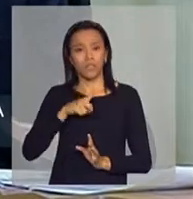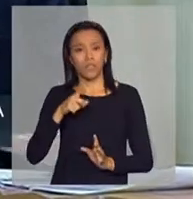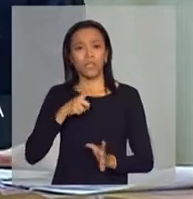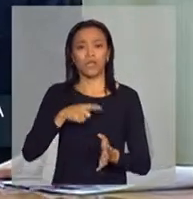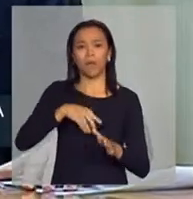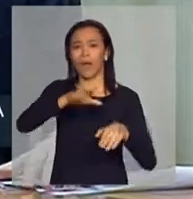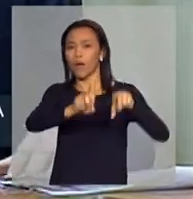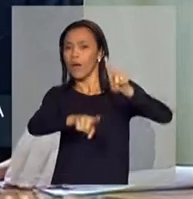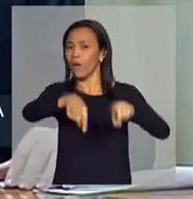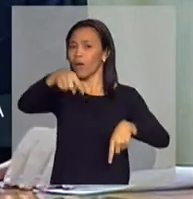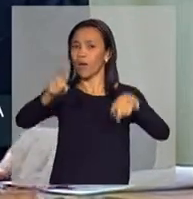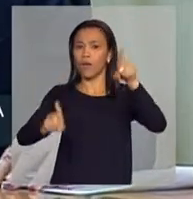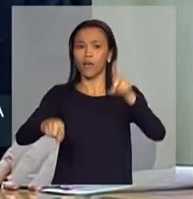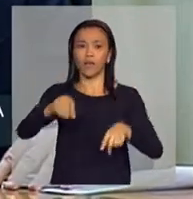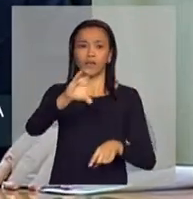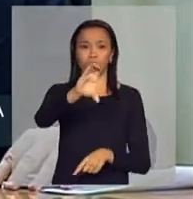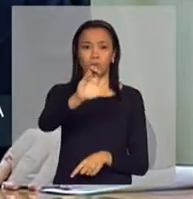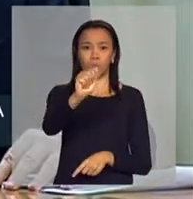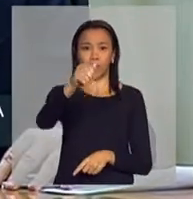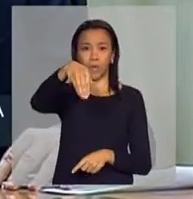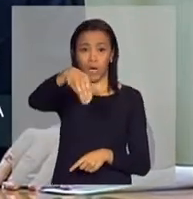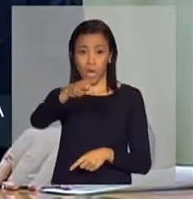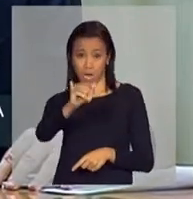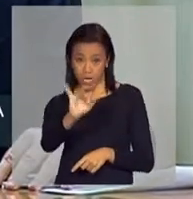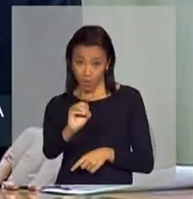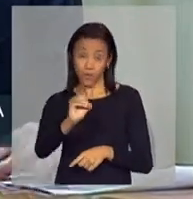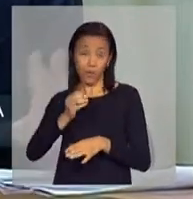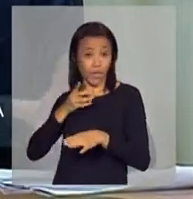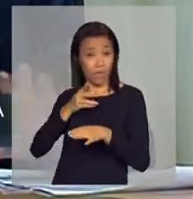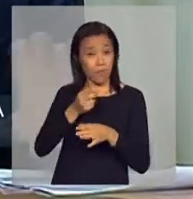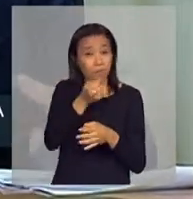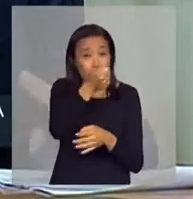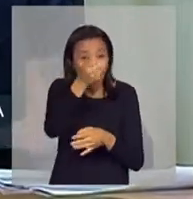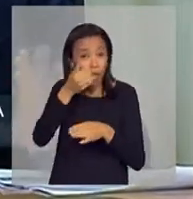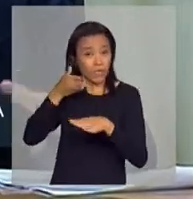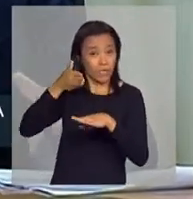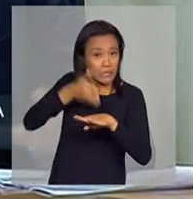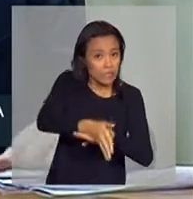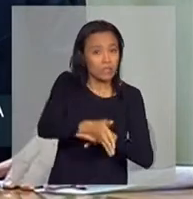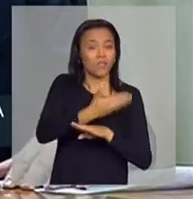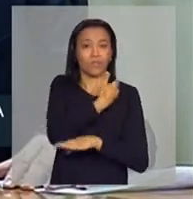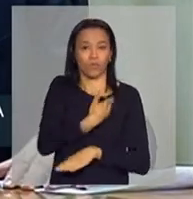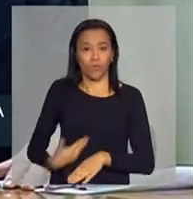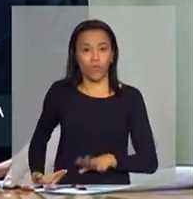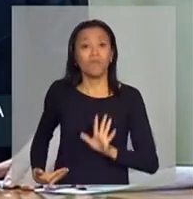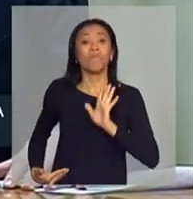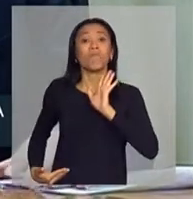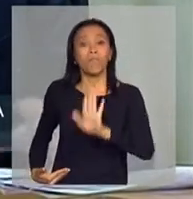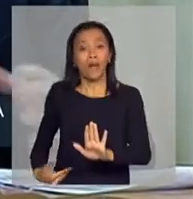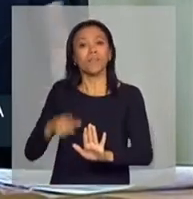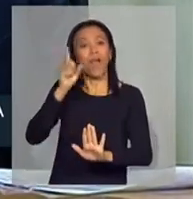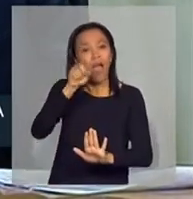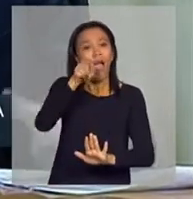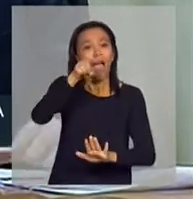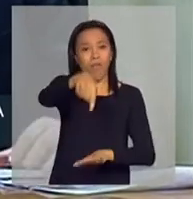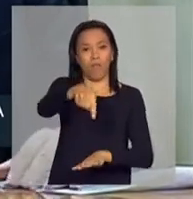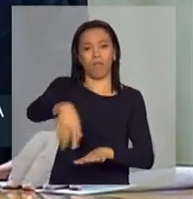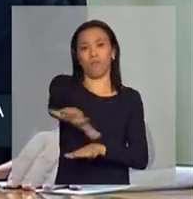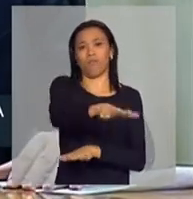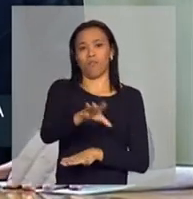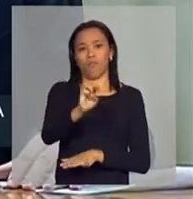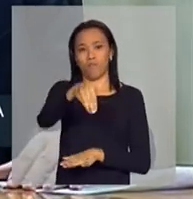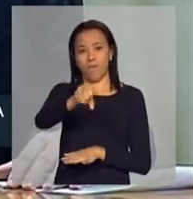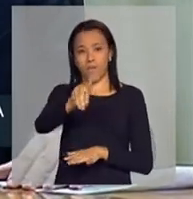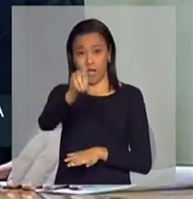com menor intervenção possível do governo portanto é um mercado que está digamos agindo